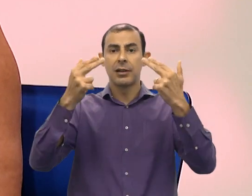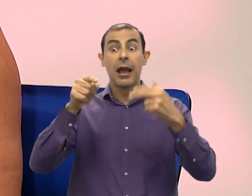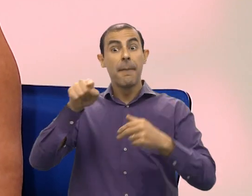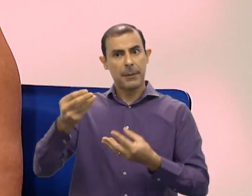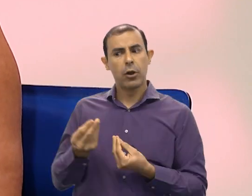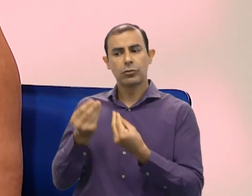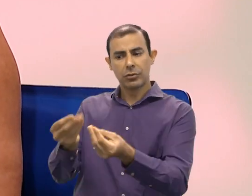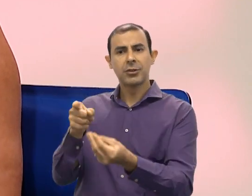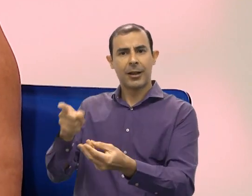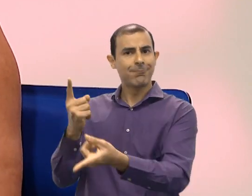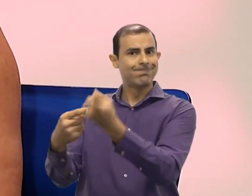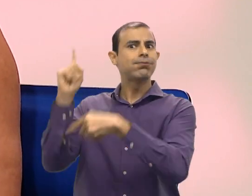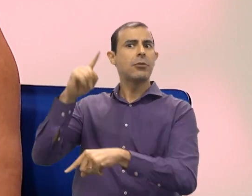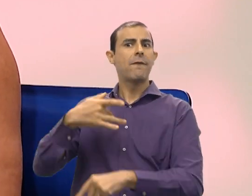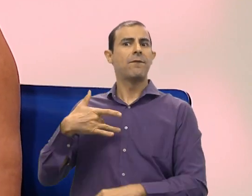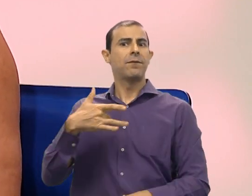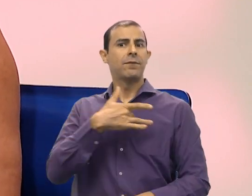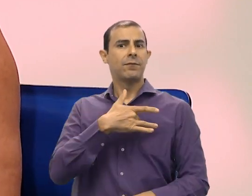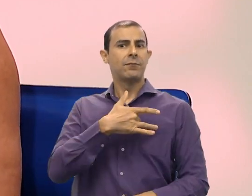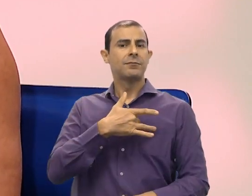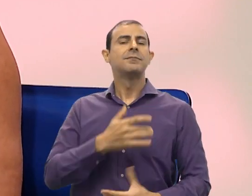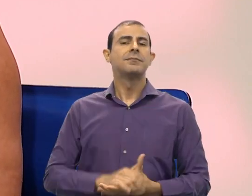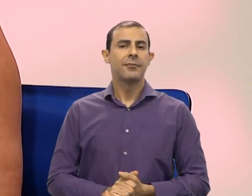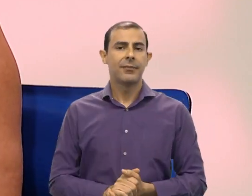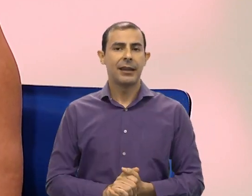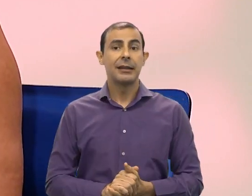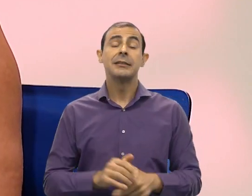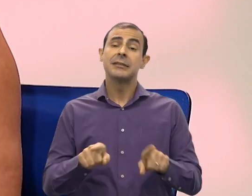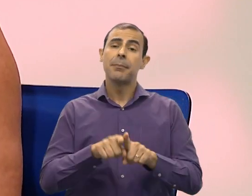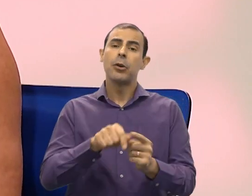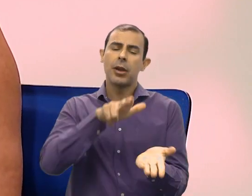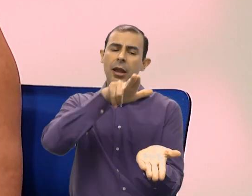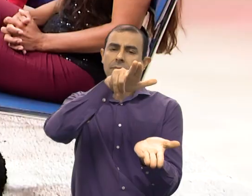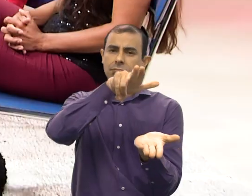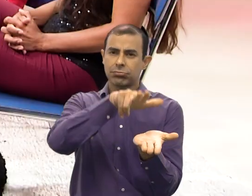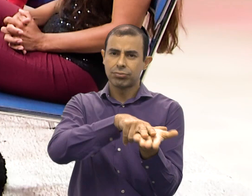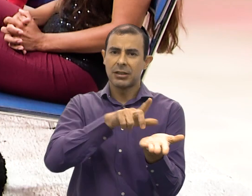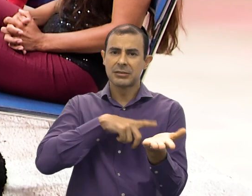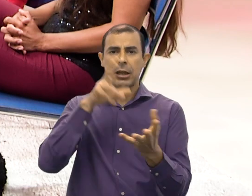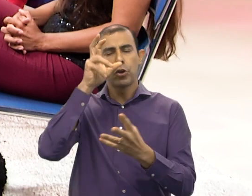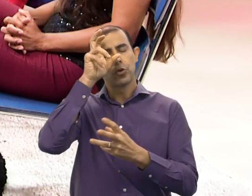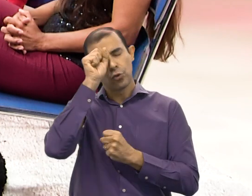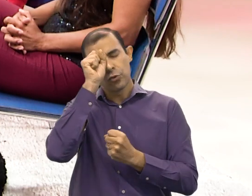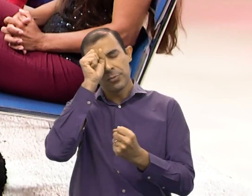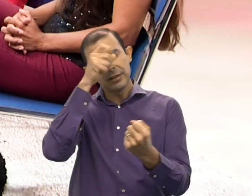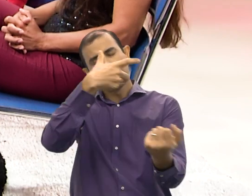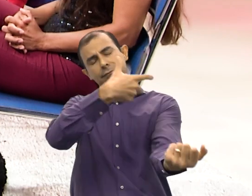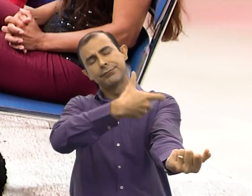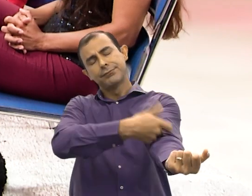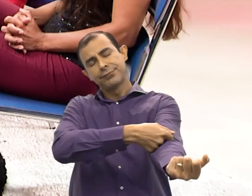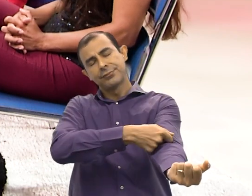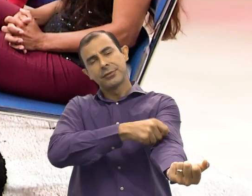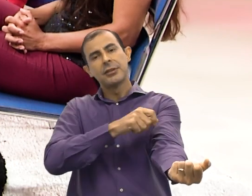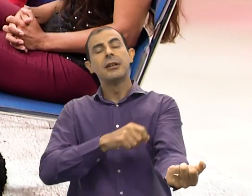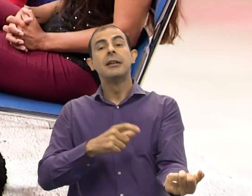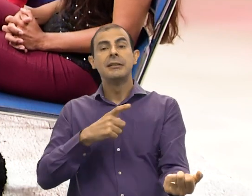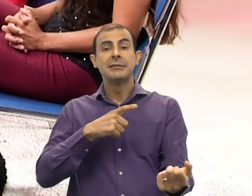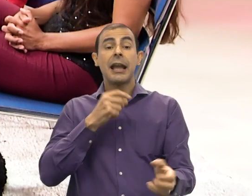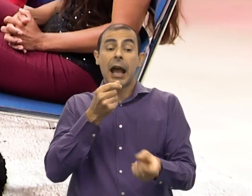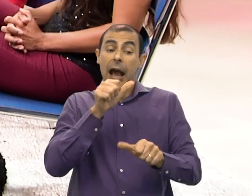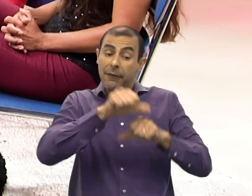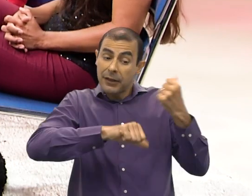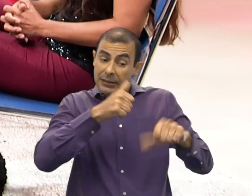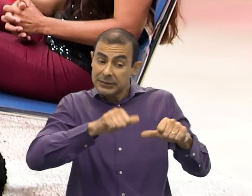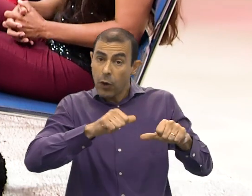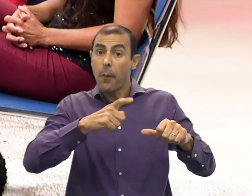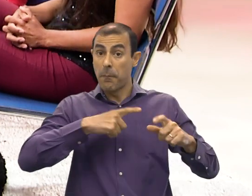receber esse material. É claro que também, por se passar por uma anestesia, é feito toda uma avaliação deste doador, do que ele